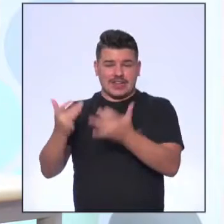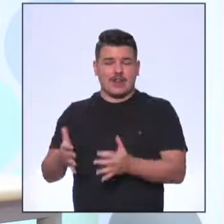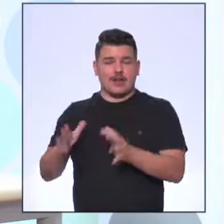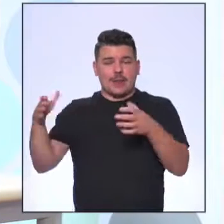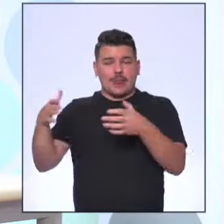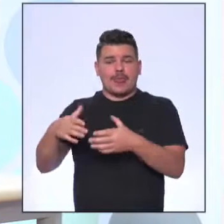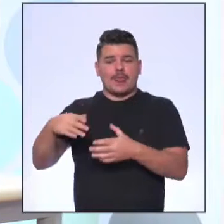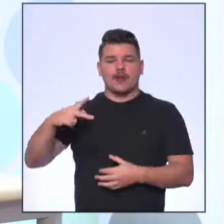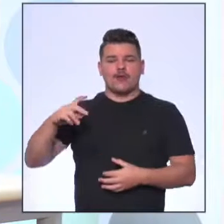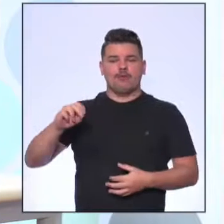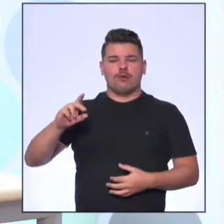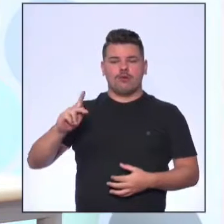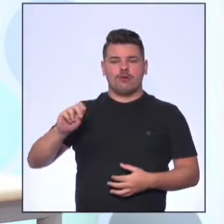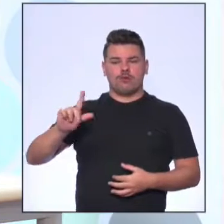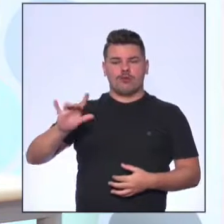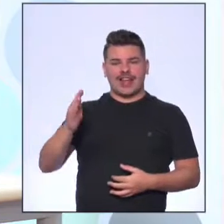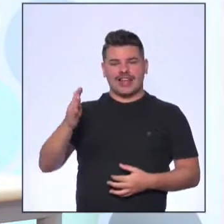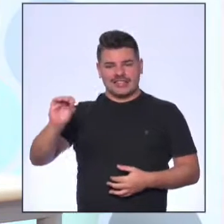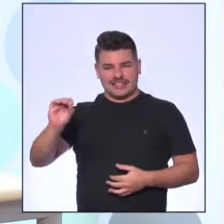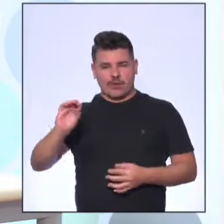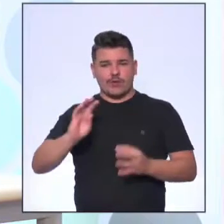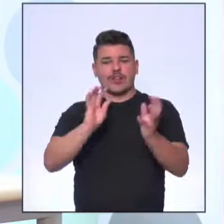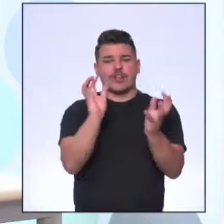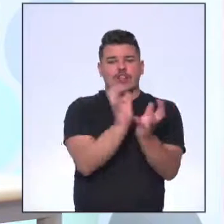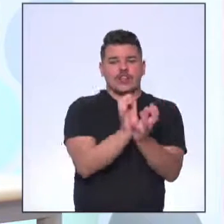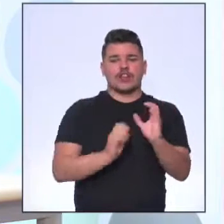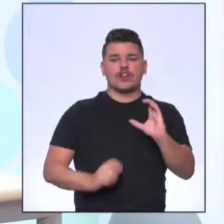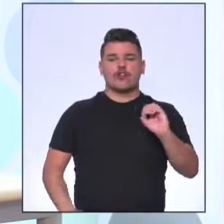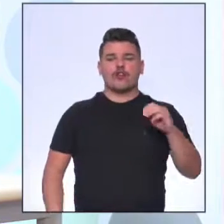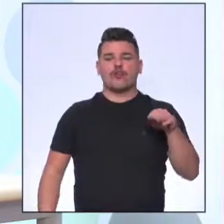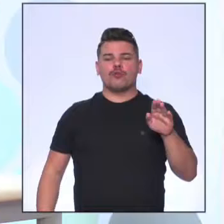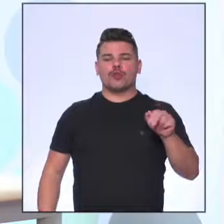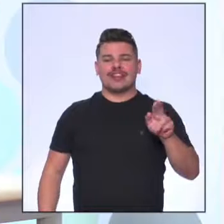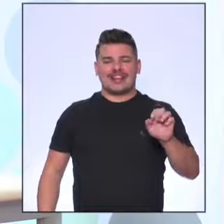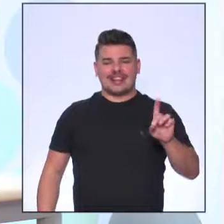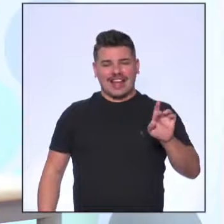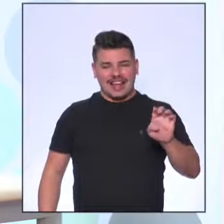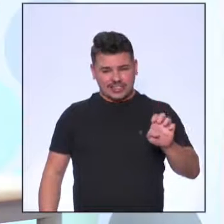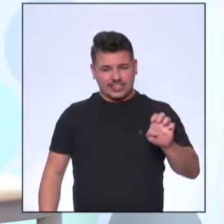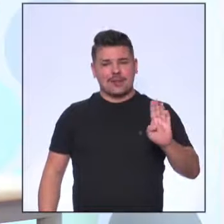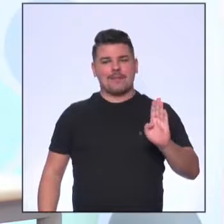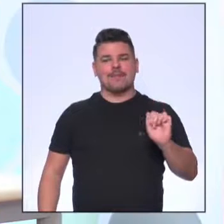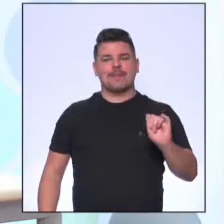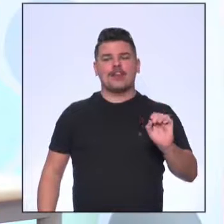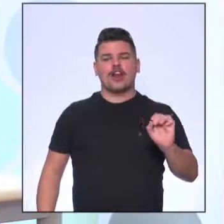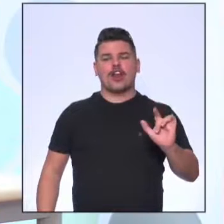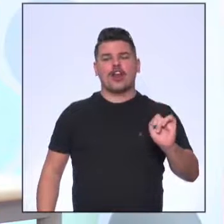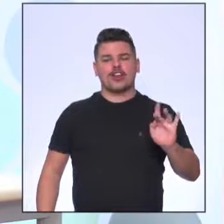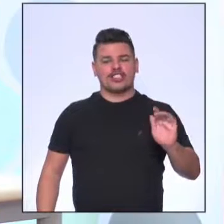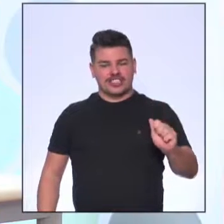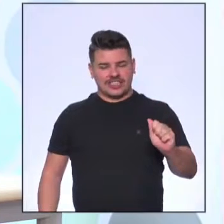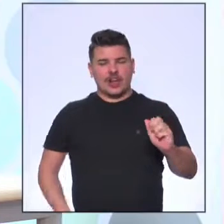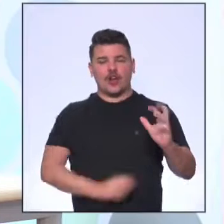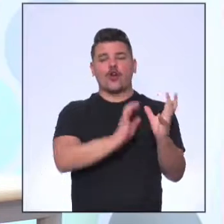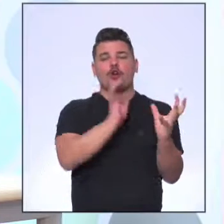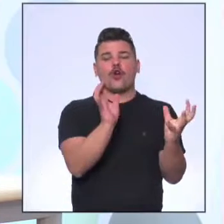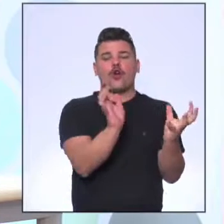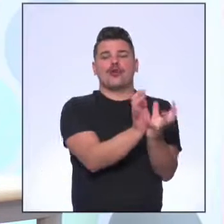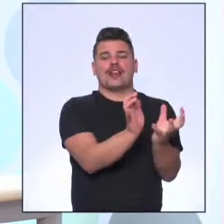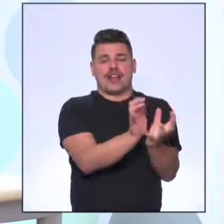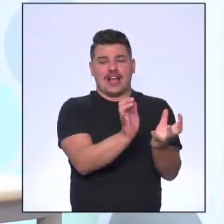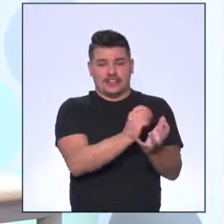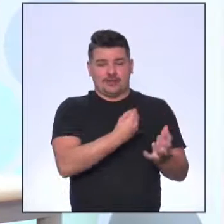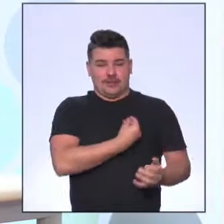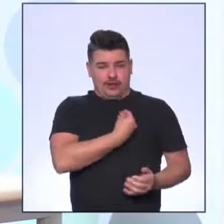e de comunidade biológica. População e comunidade, para a gente, é quase que um sinônimo, né, professora?